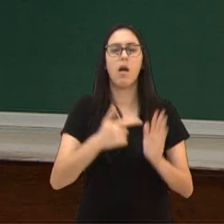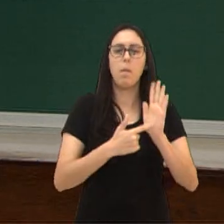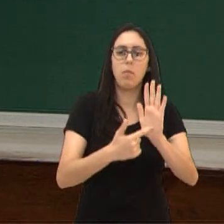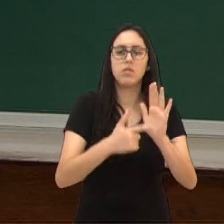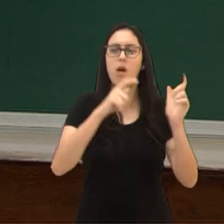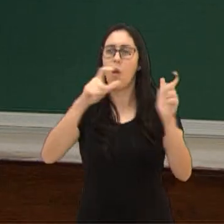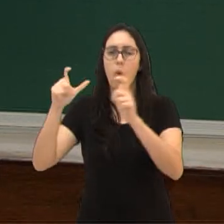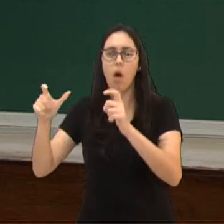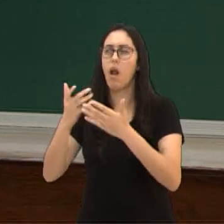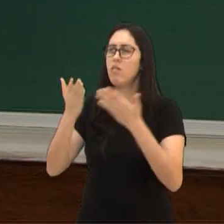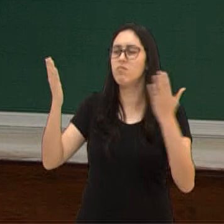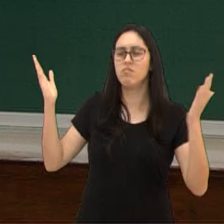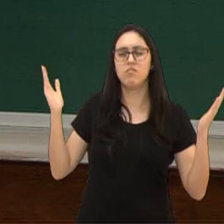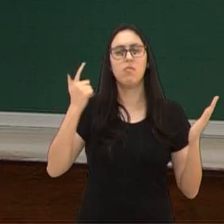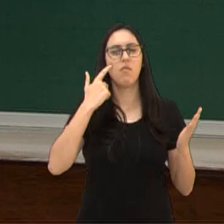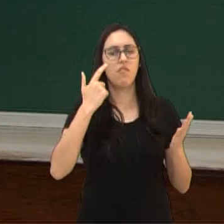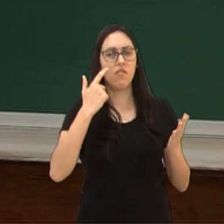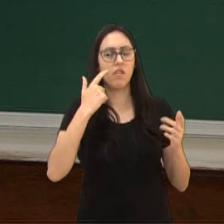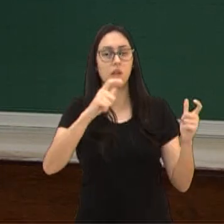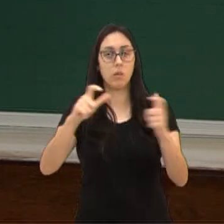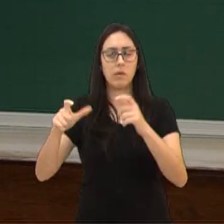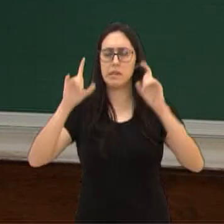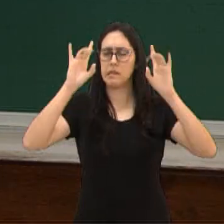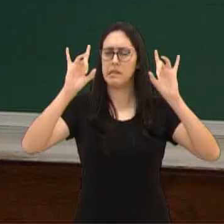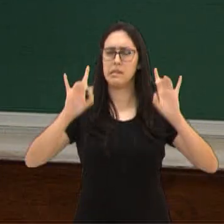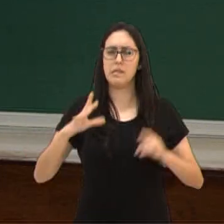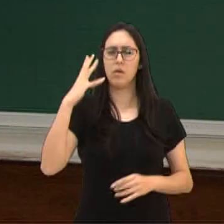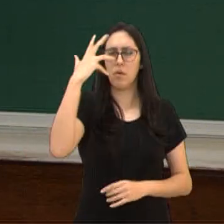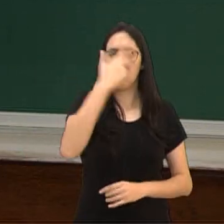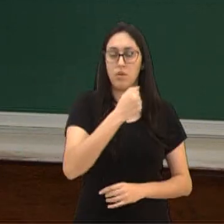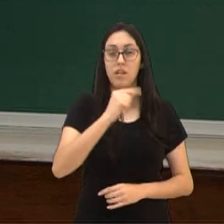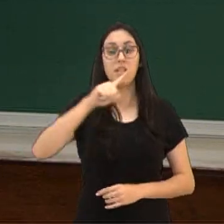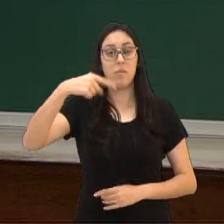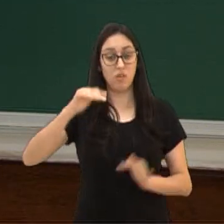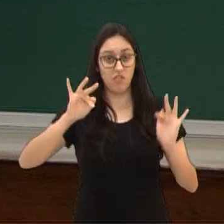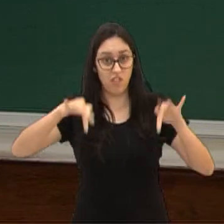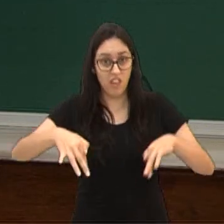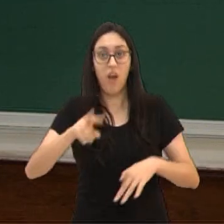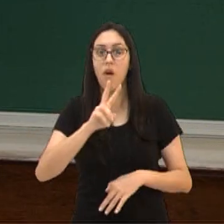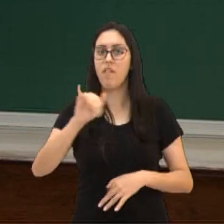lugares sagrados muito interessantes e no final fará um desafio a vocês.